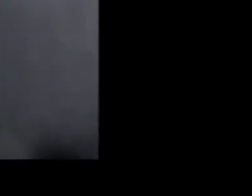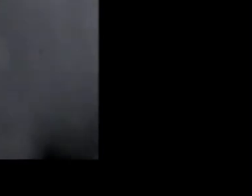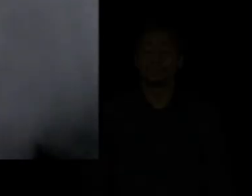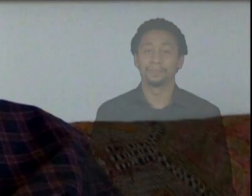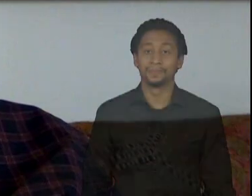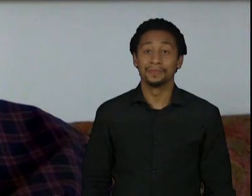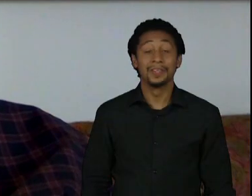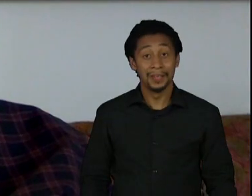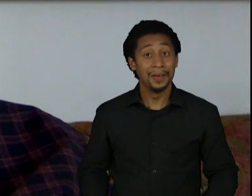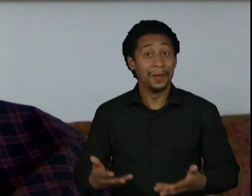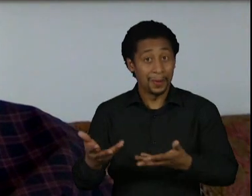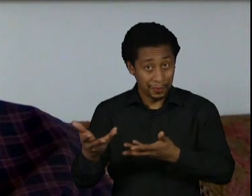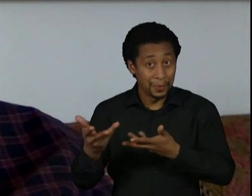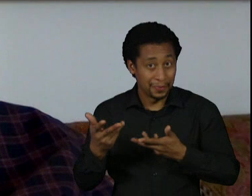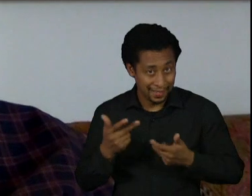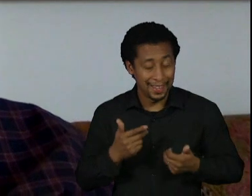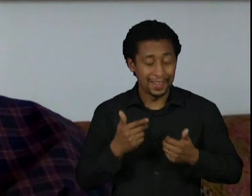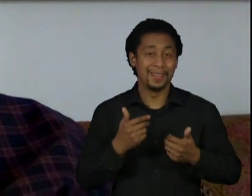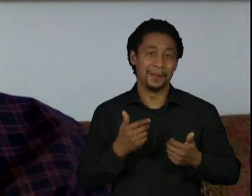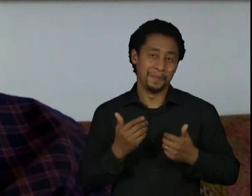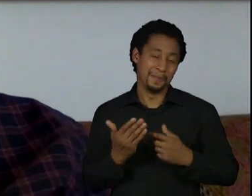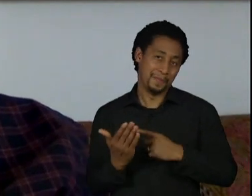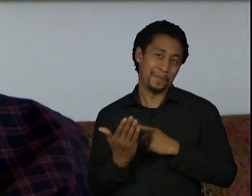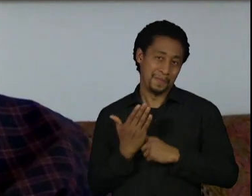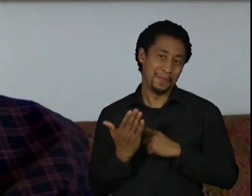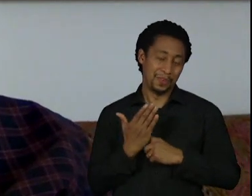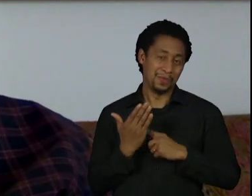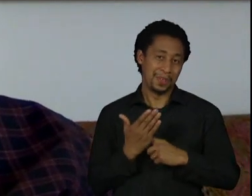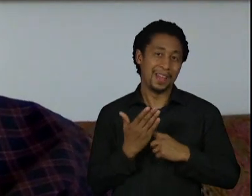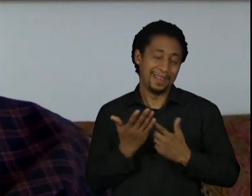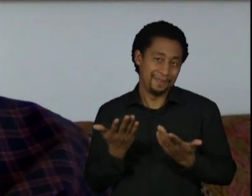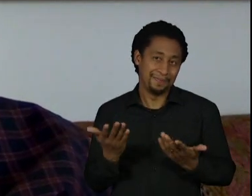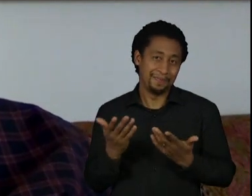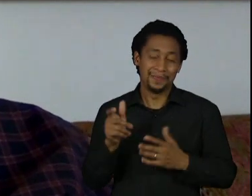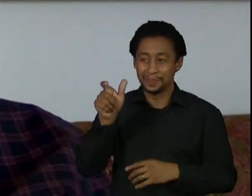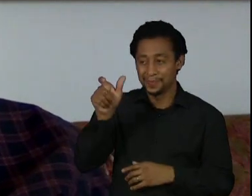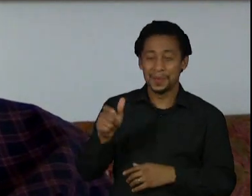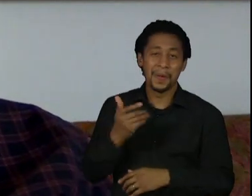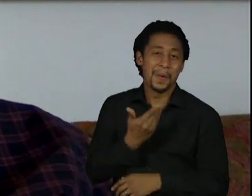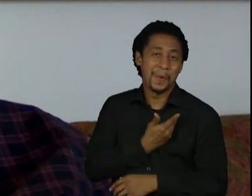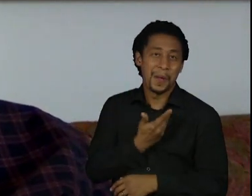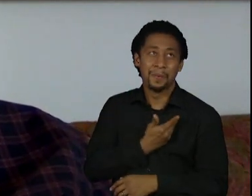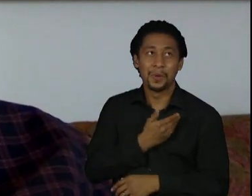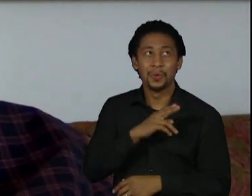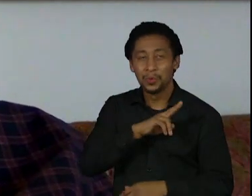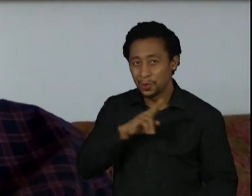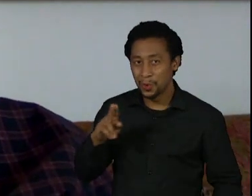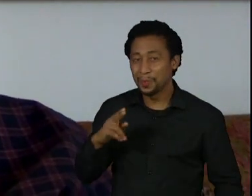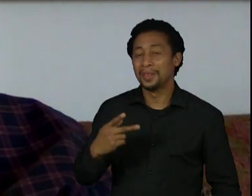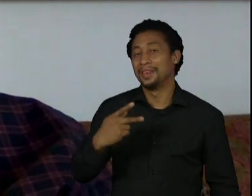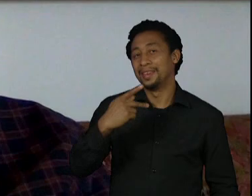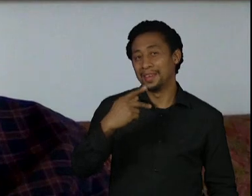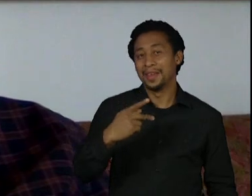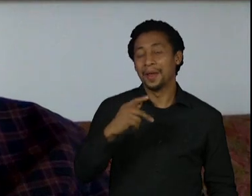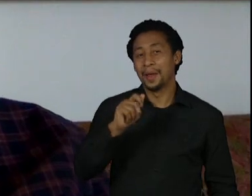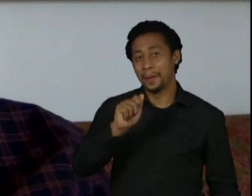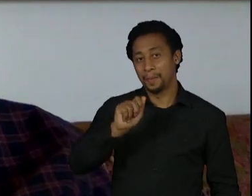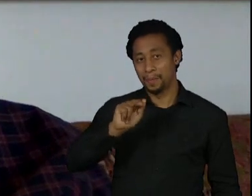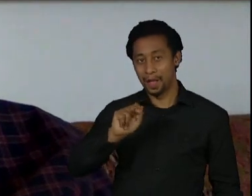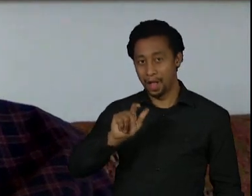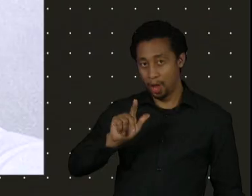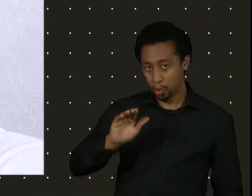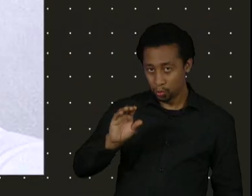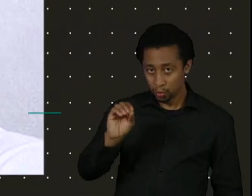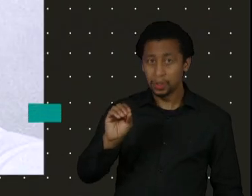Eu tinha convidado para ser meu assistente um amigo meu chamado Braulio Pedroso. Escreveu